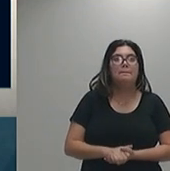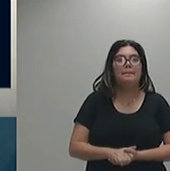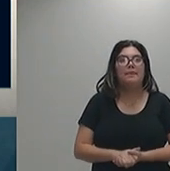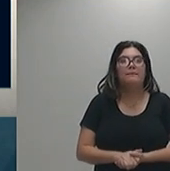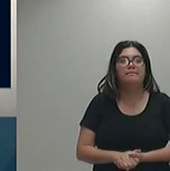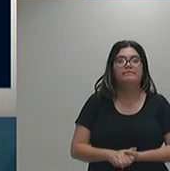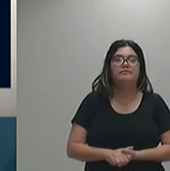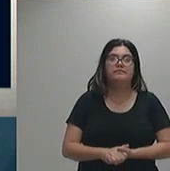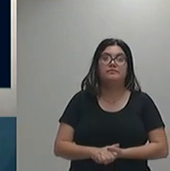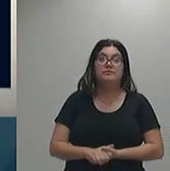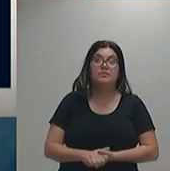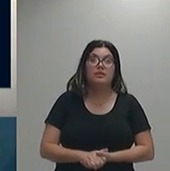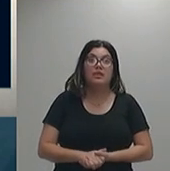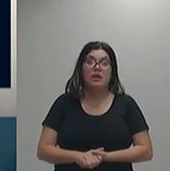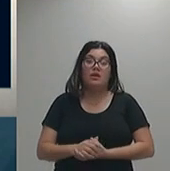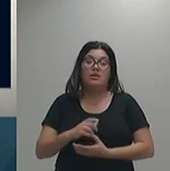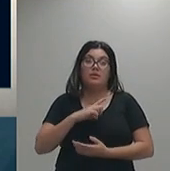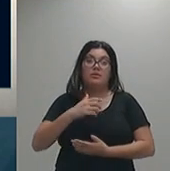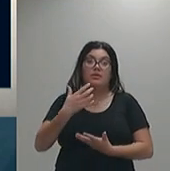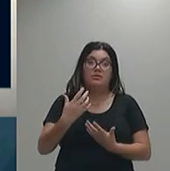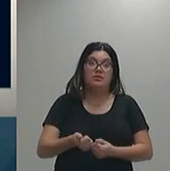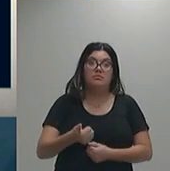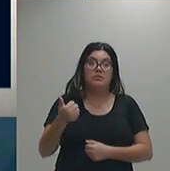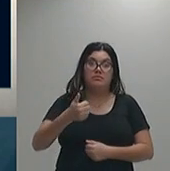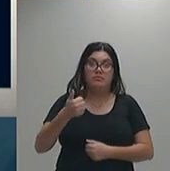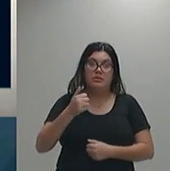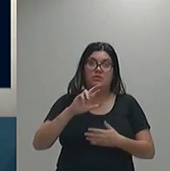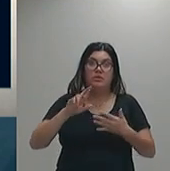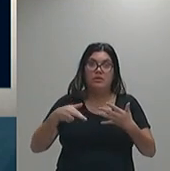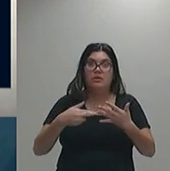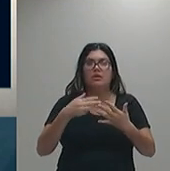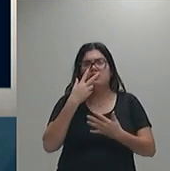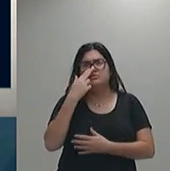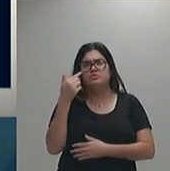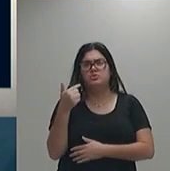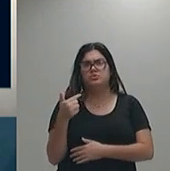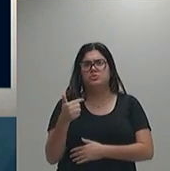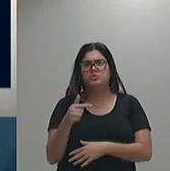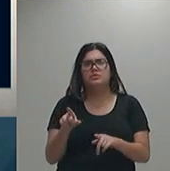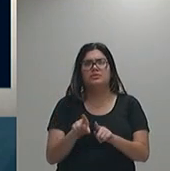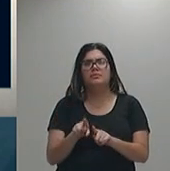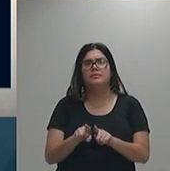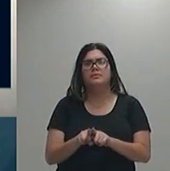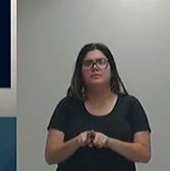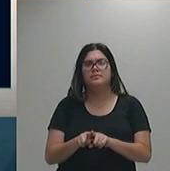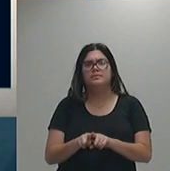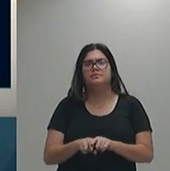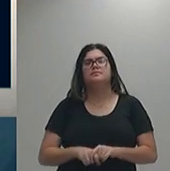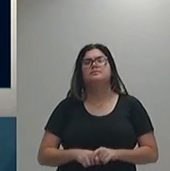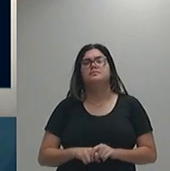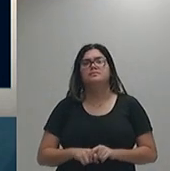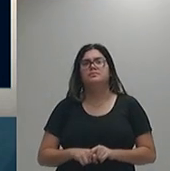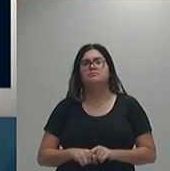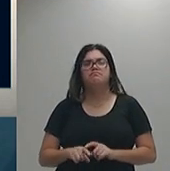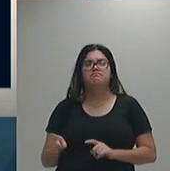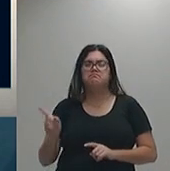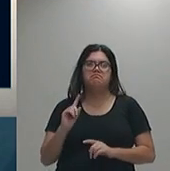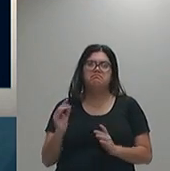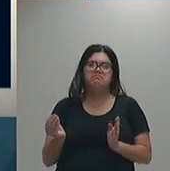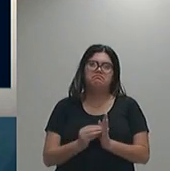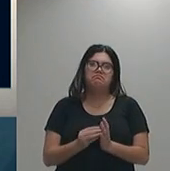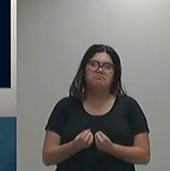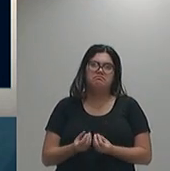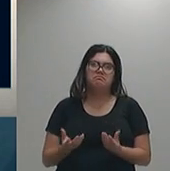provendo o primeiro recurso acho que o segundo também né Presidente são os dois ainda não foi disponibilizado aqui meu salão o